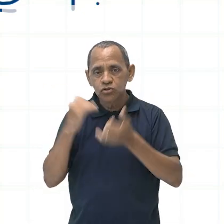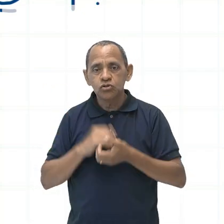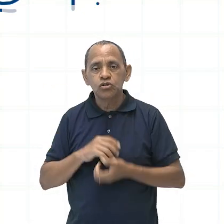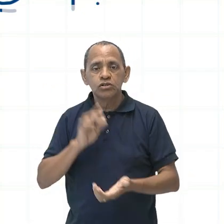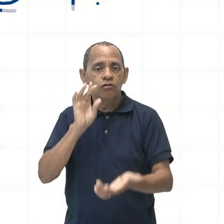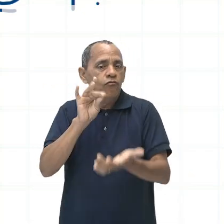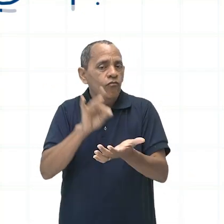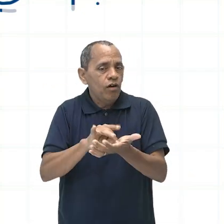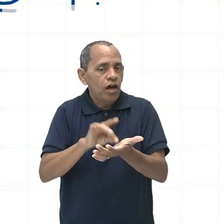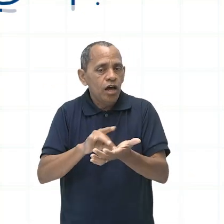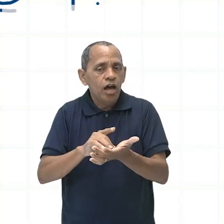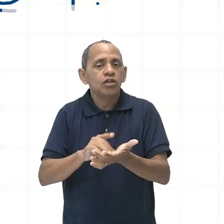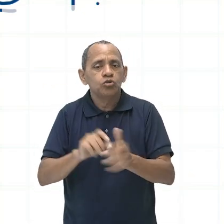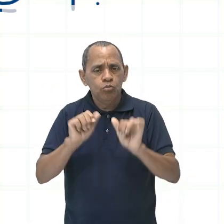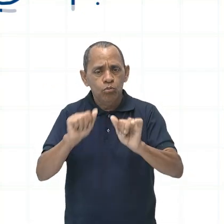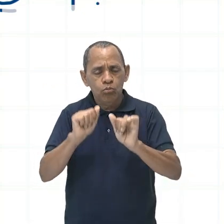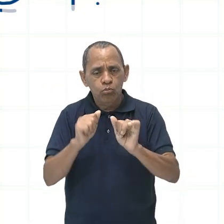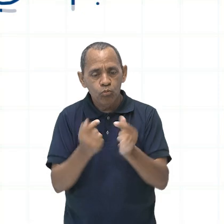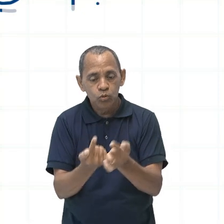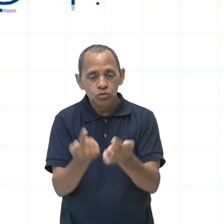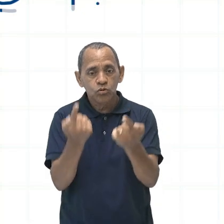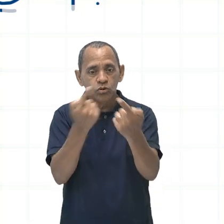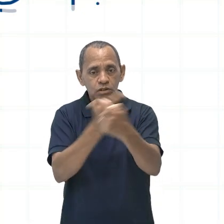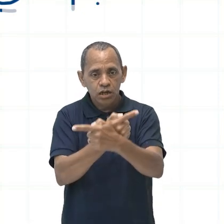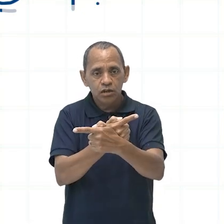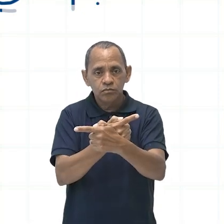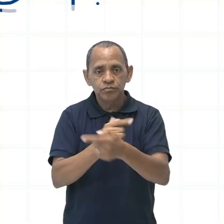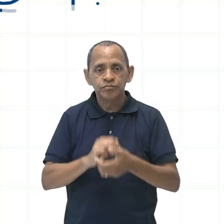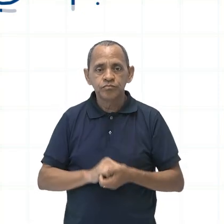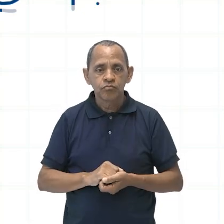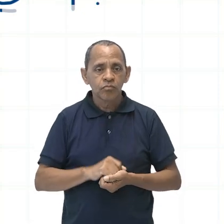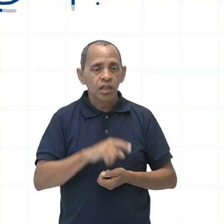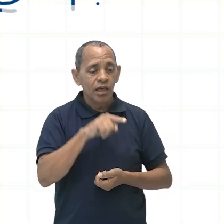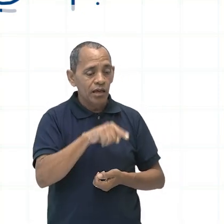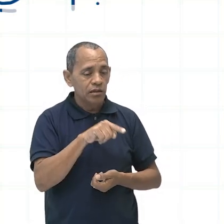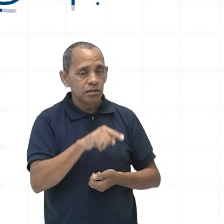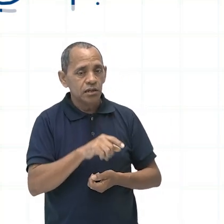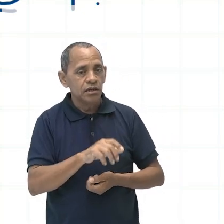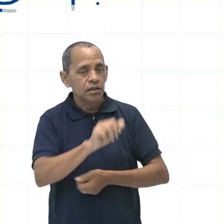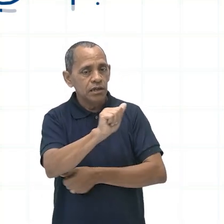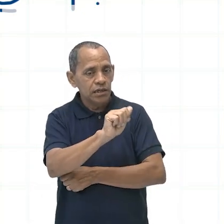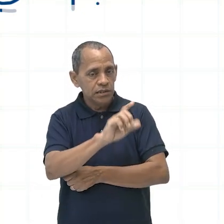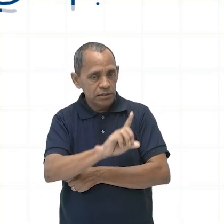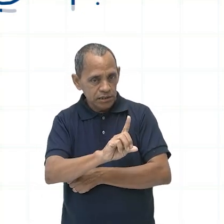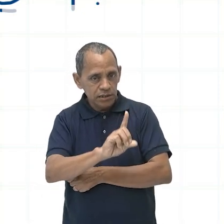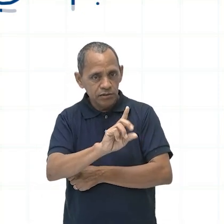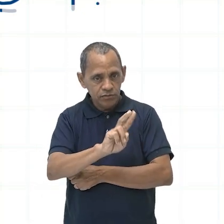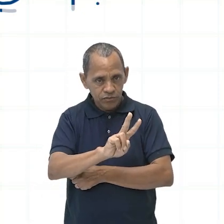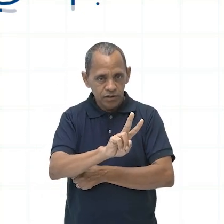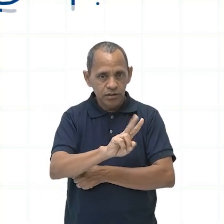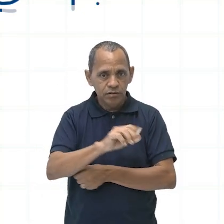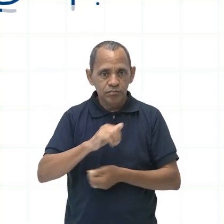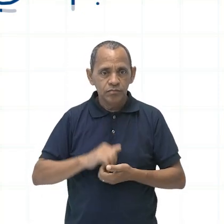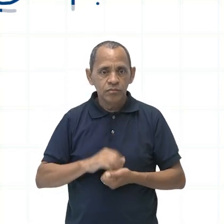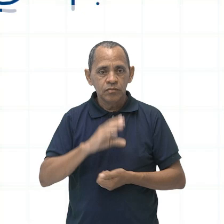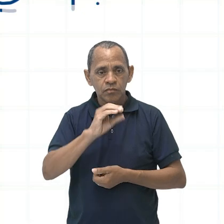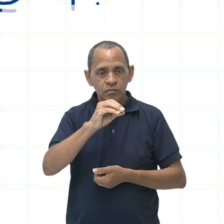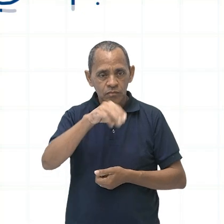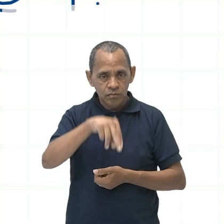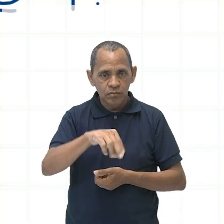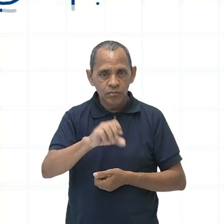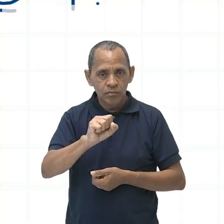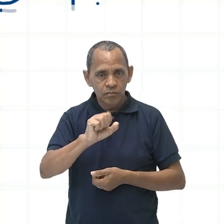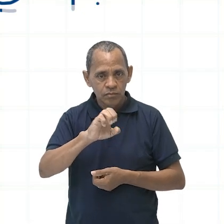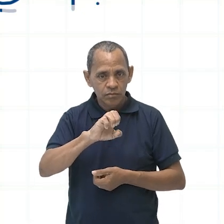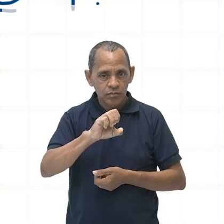principal. E é um fato contrastante, então, essa minha oração subordinada aqui é adverbial concessiva,